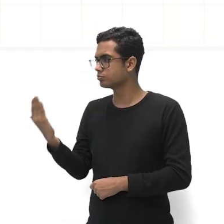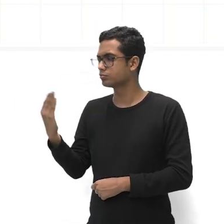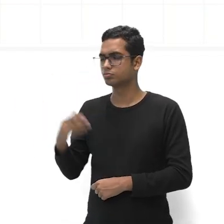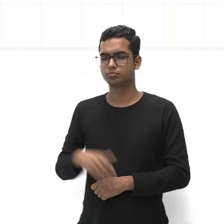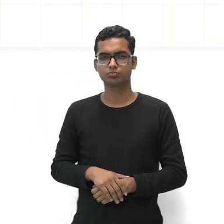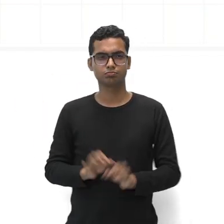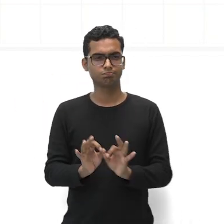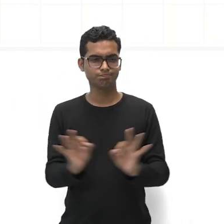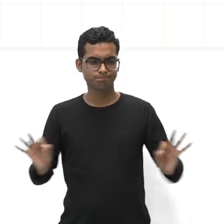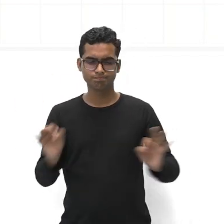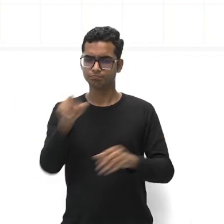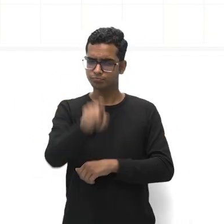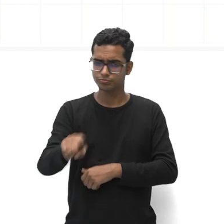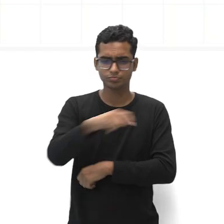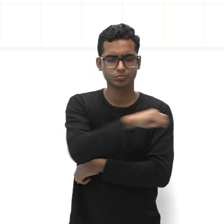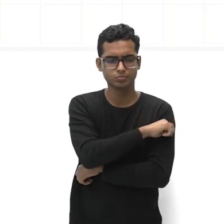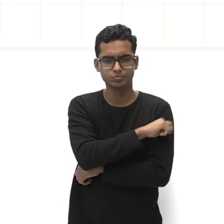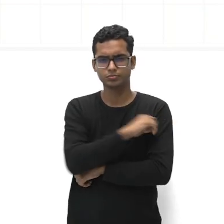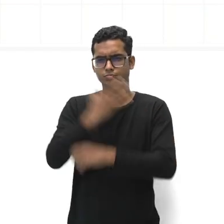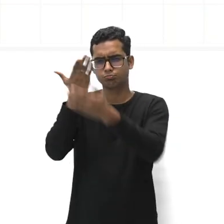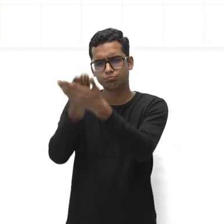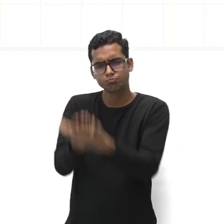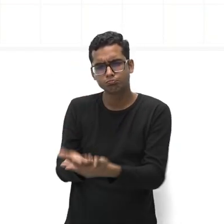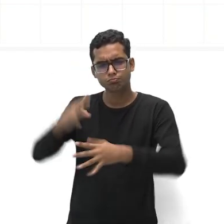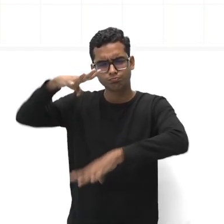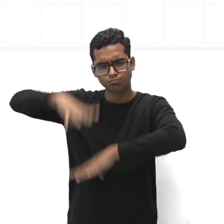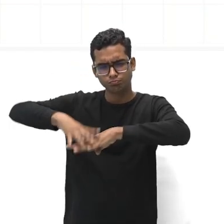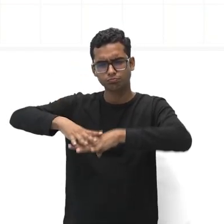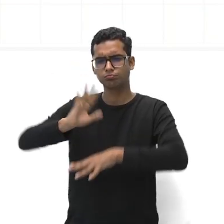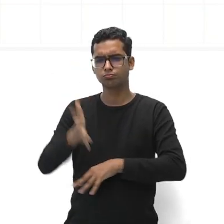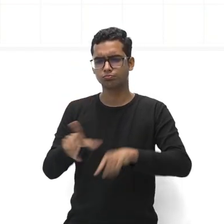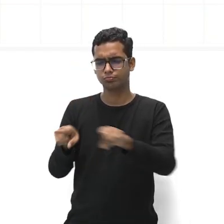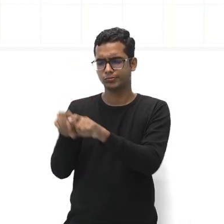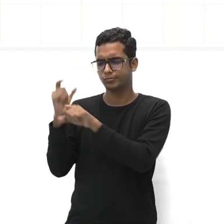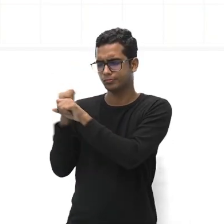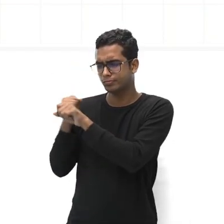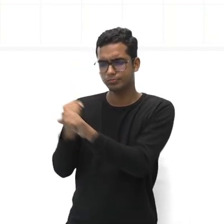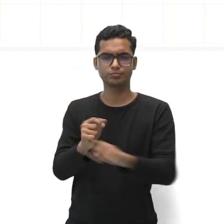alunos, vocês que estudam matemática, né?